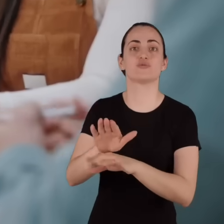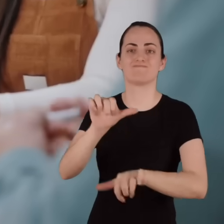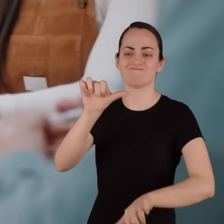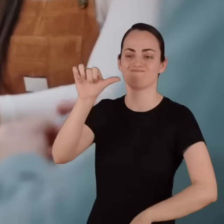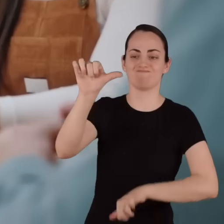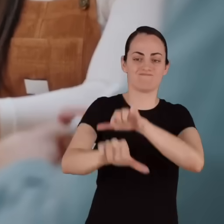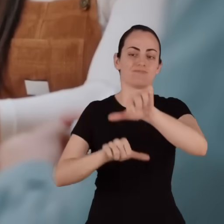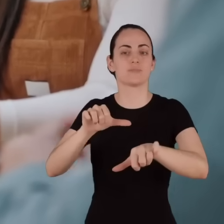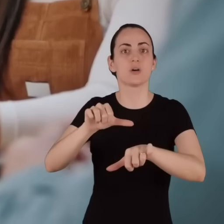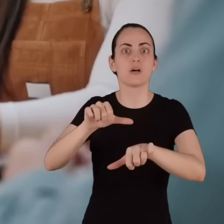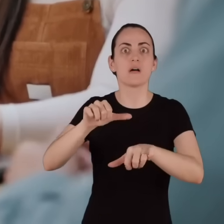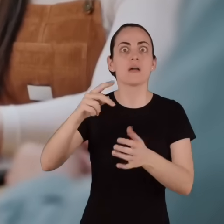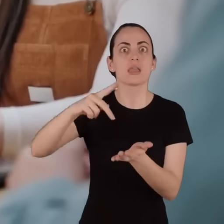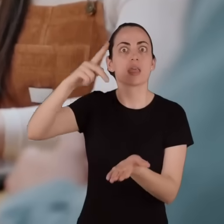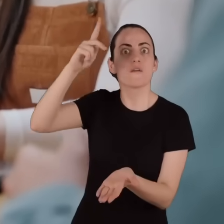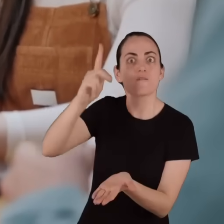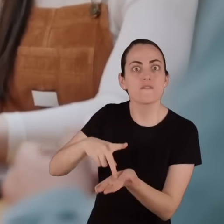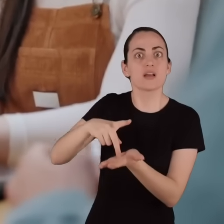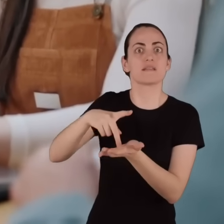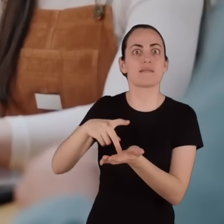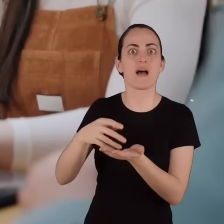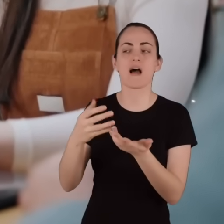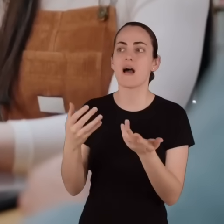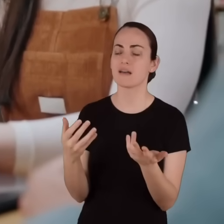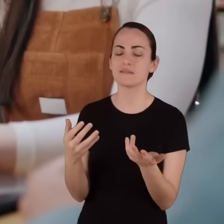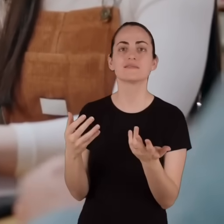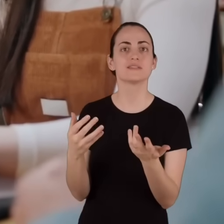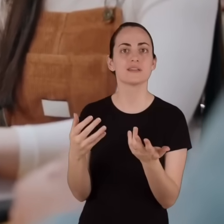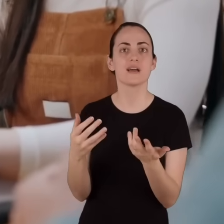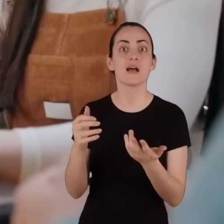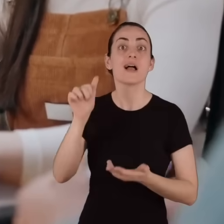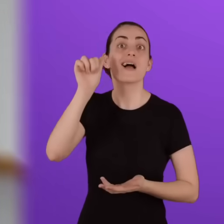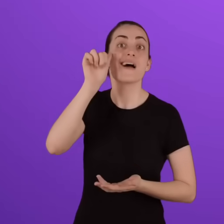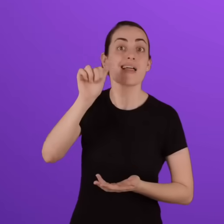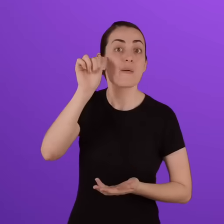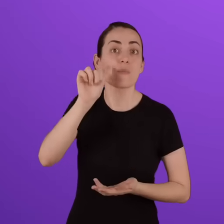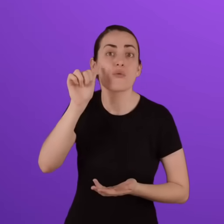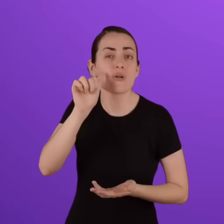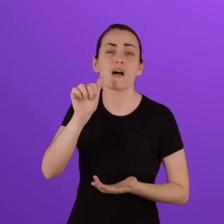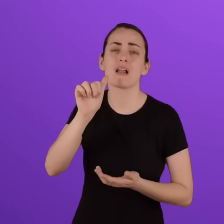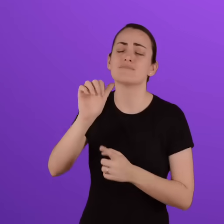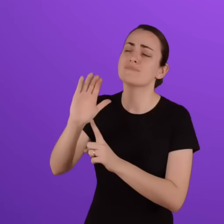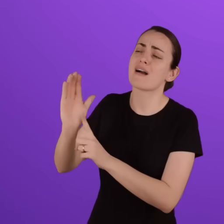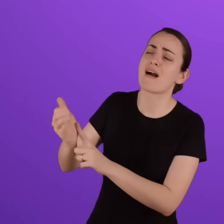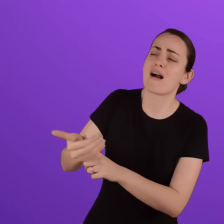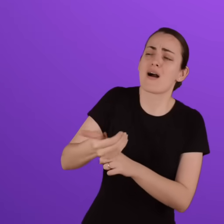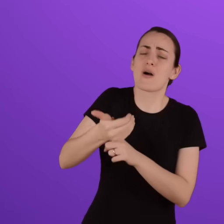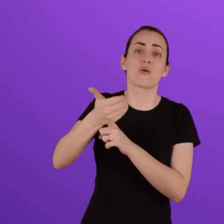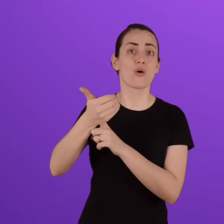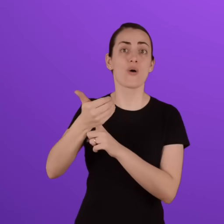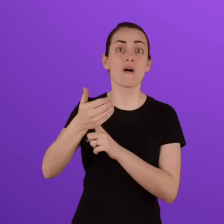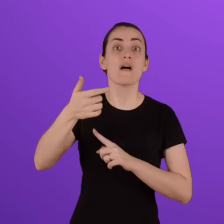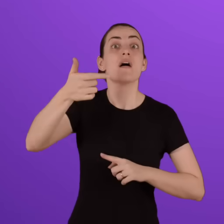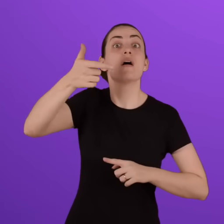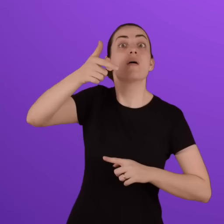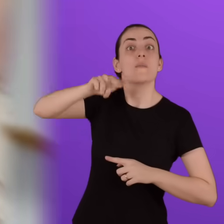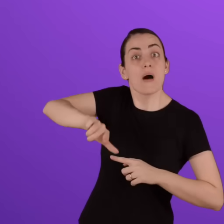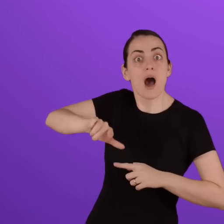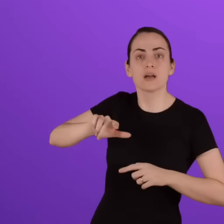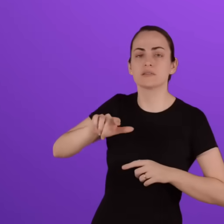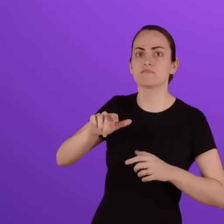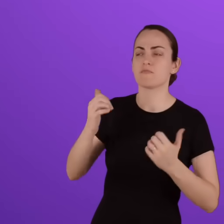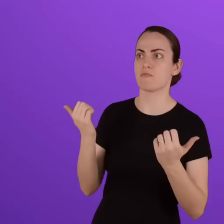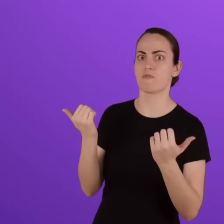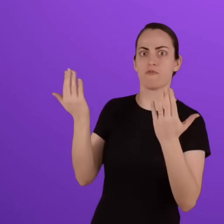mudanças estruturais que superem as barreiras de gênero. Essas instituições não apenas criam ambientes mais acolhedores,